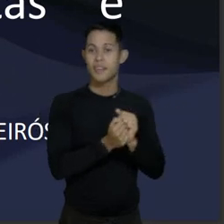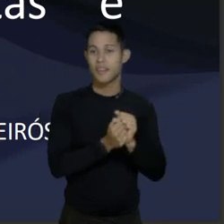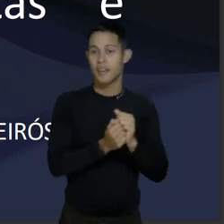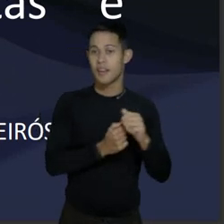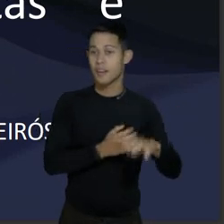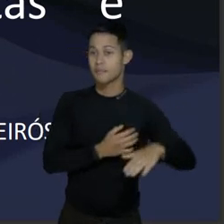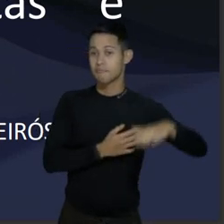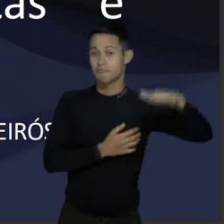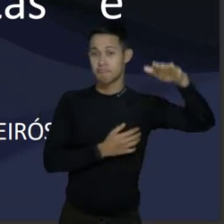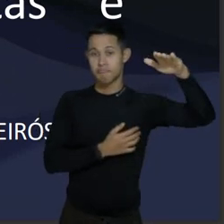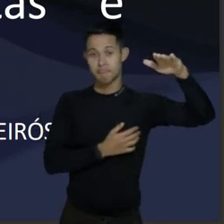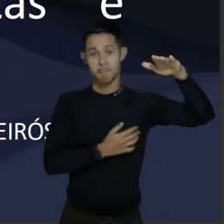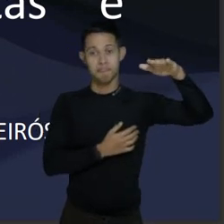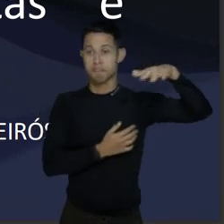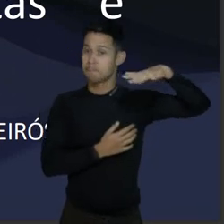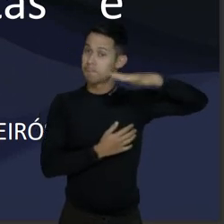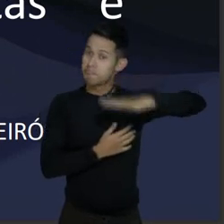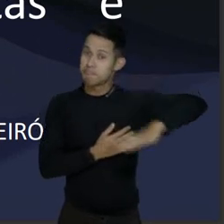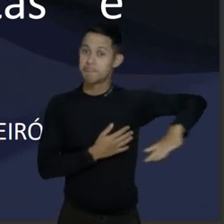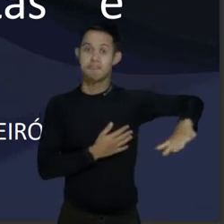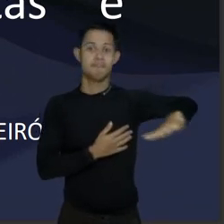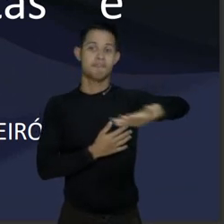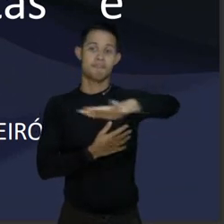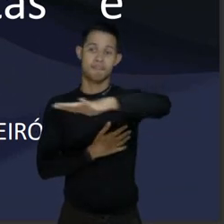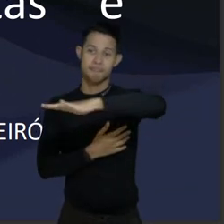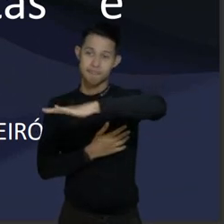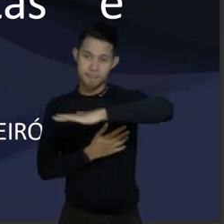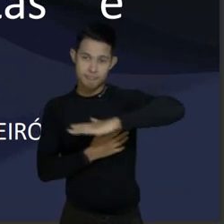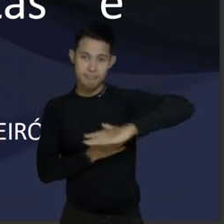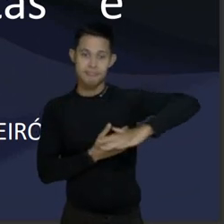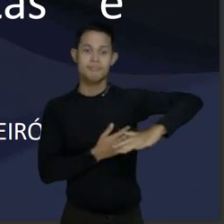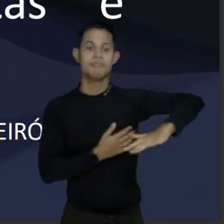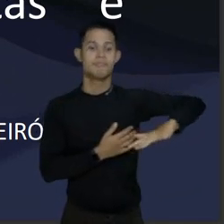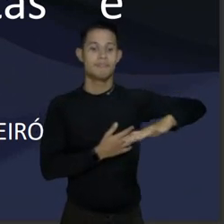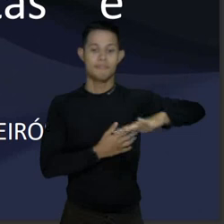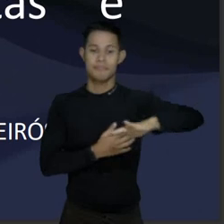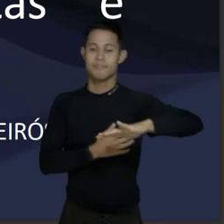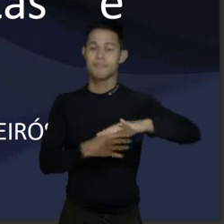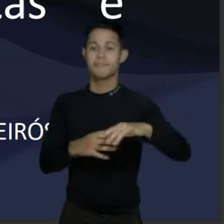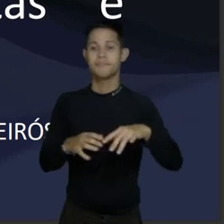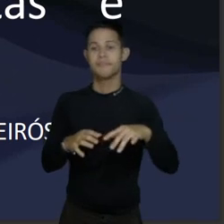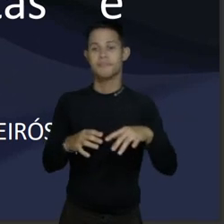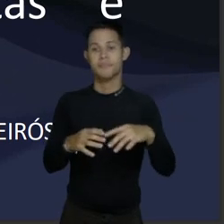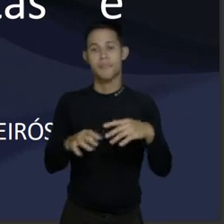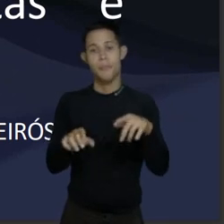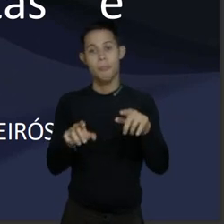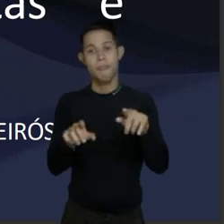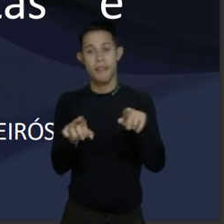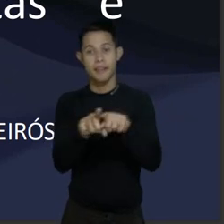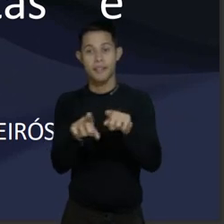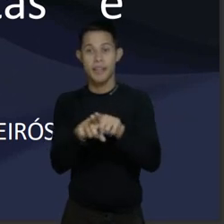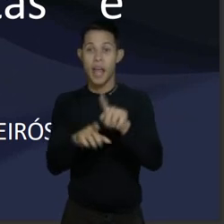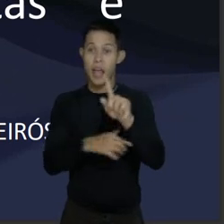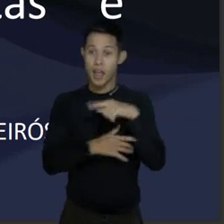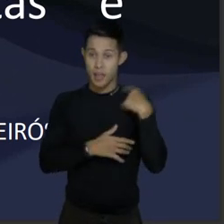adultos muitas vezes com sol a gente só